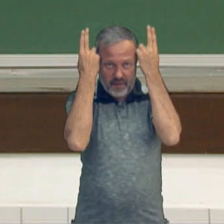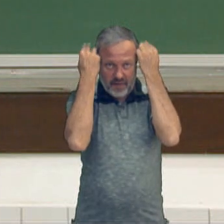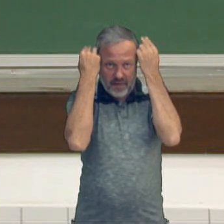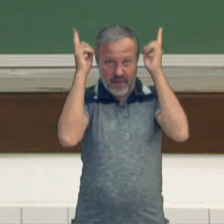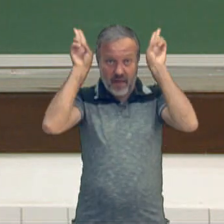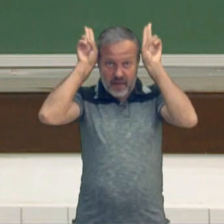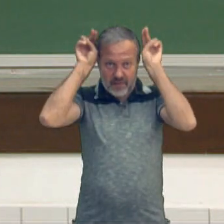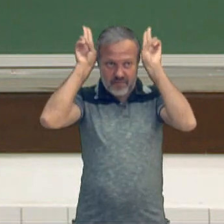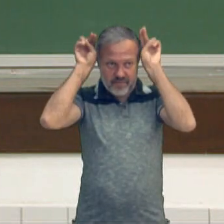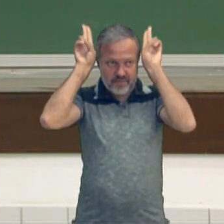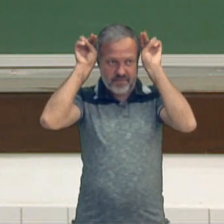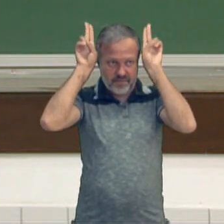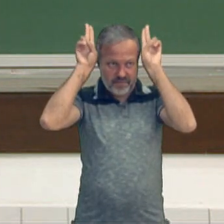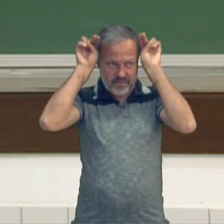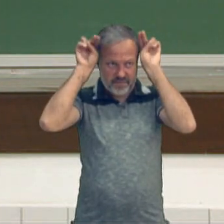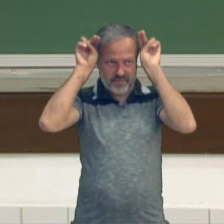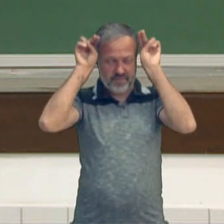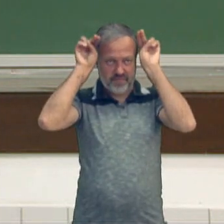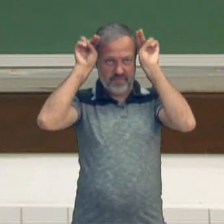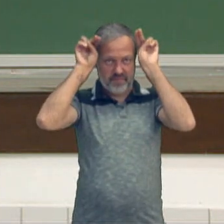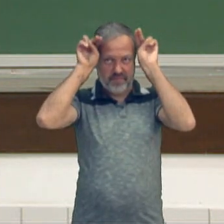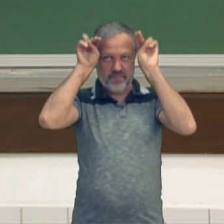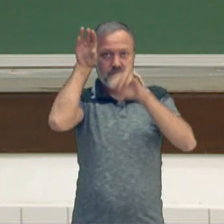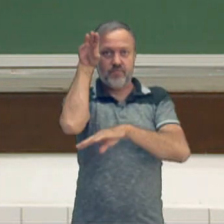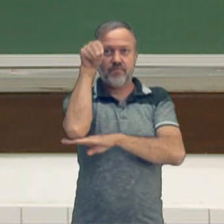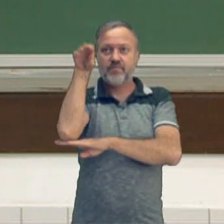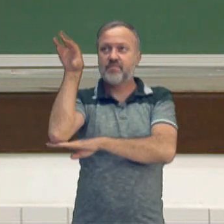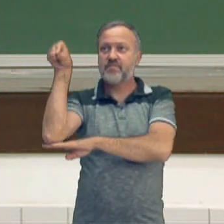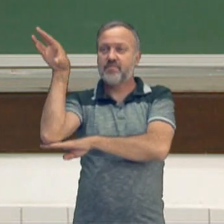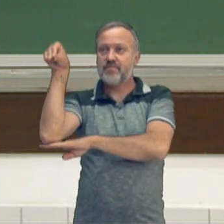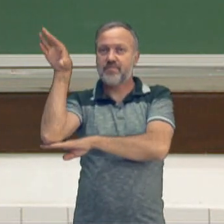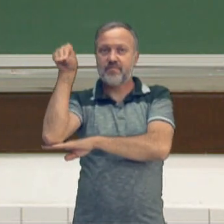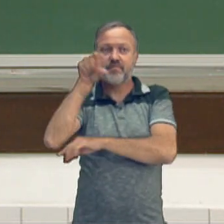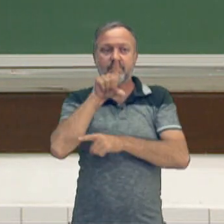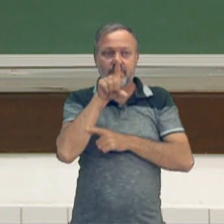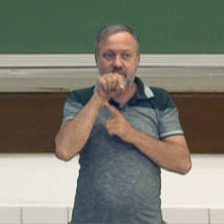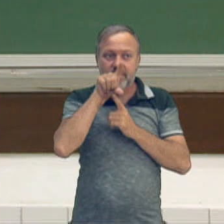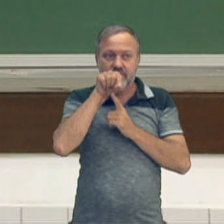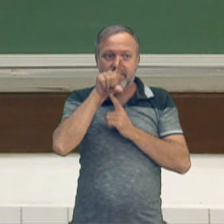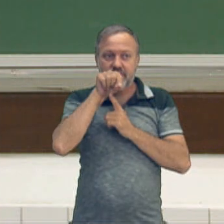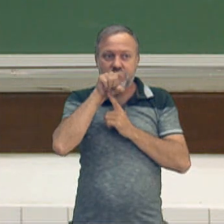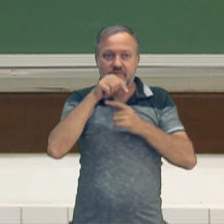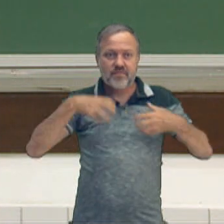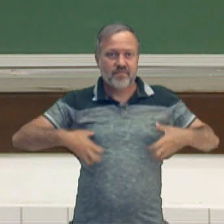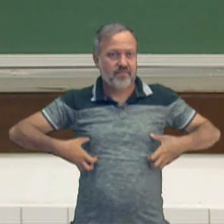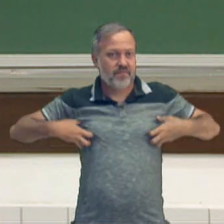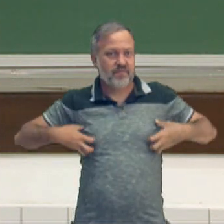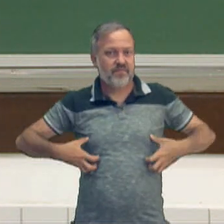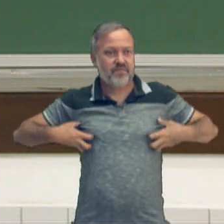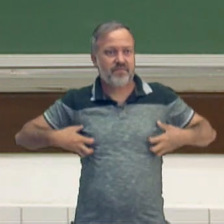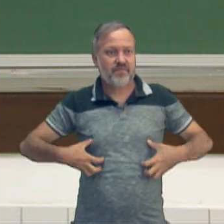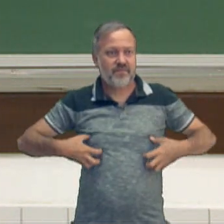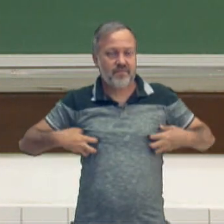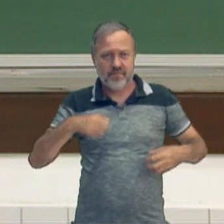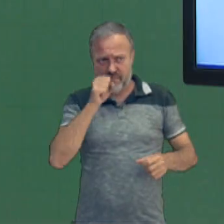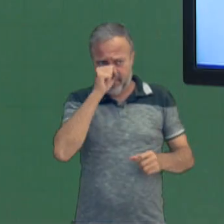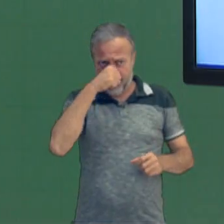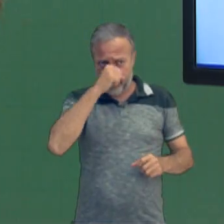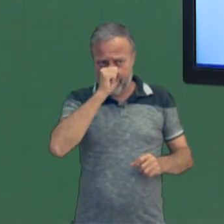coelho, do dragão, do galo, macaco,